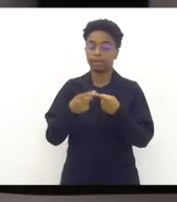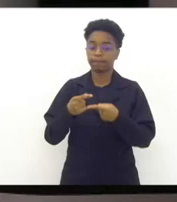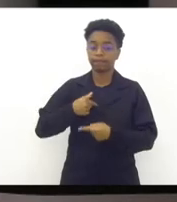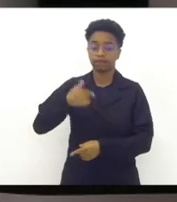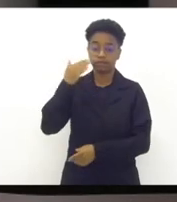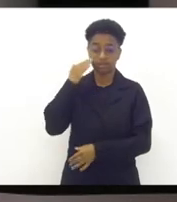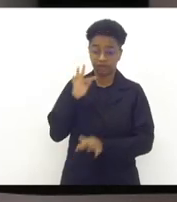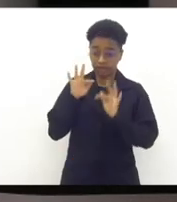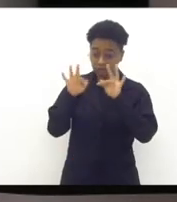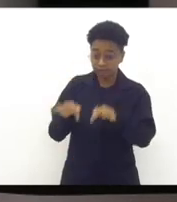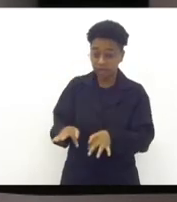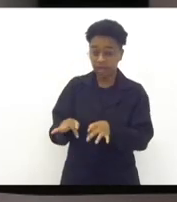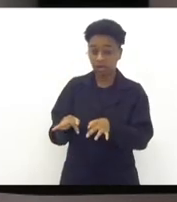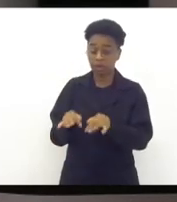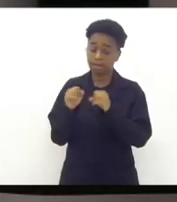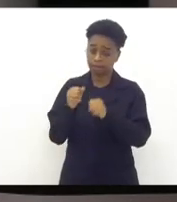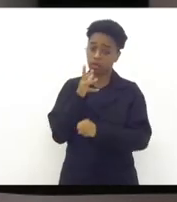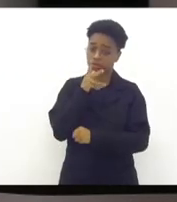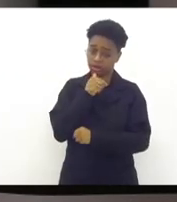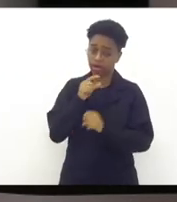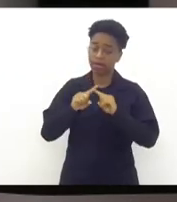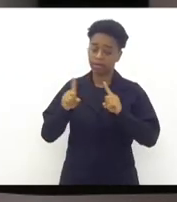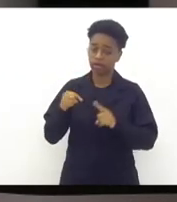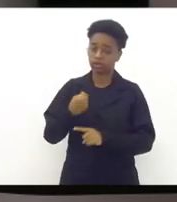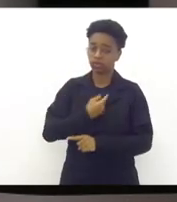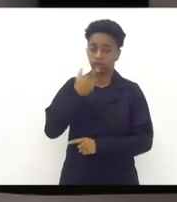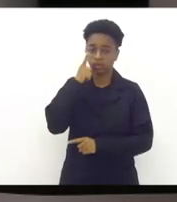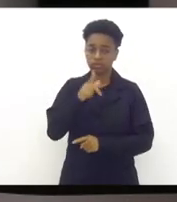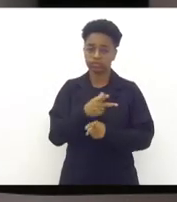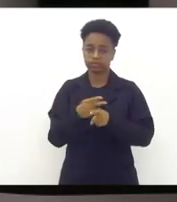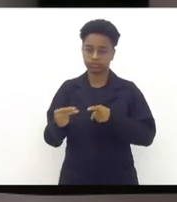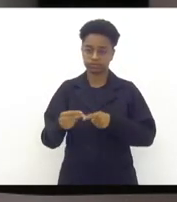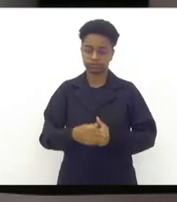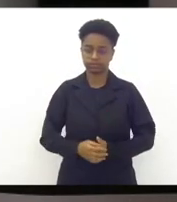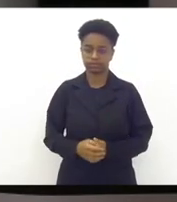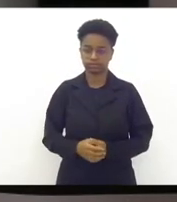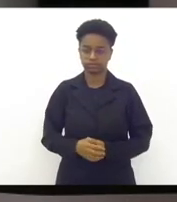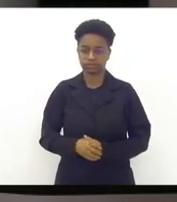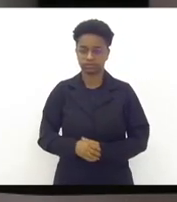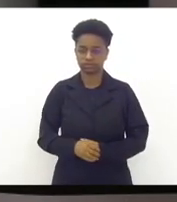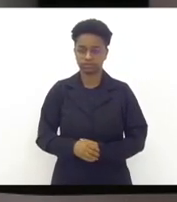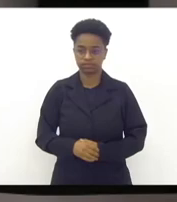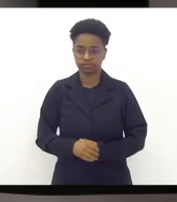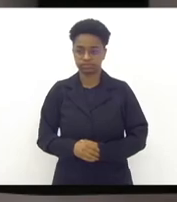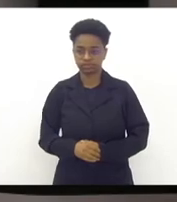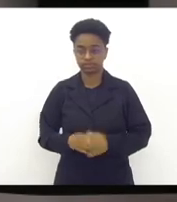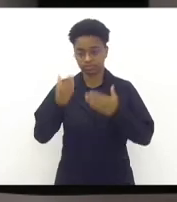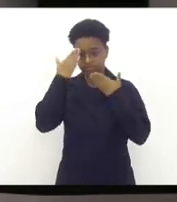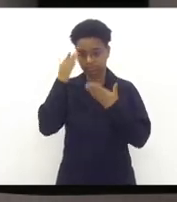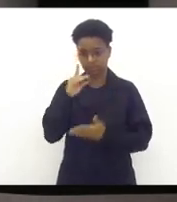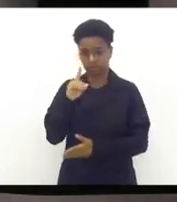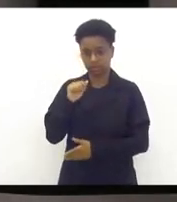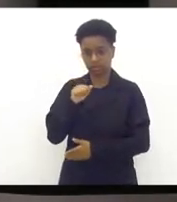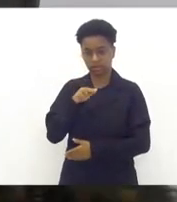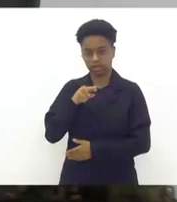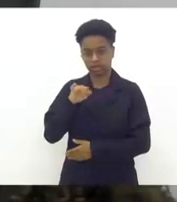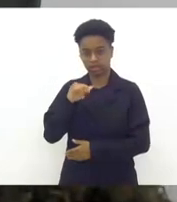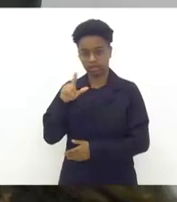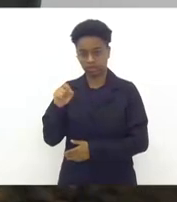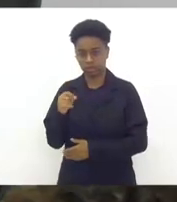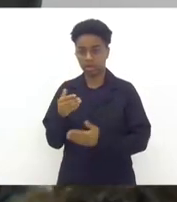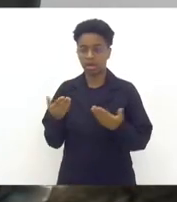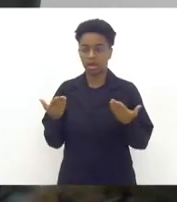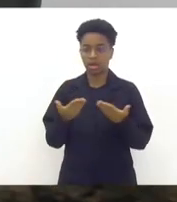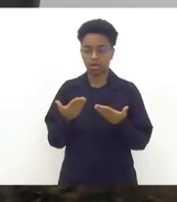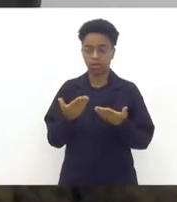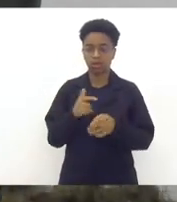no final pode demorar, mas a vitória vai chegar. Obrigado. Muito obrigado, Danilo. A gente chega agora